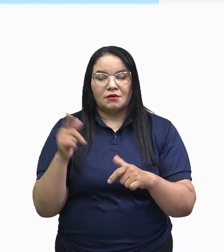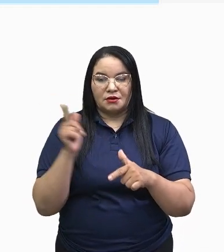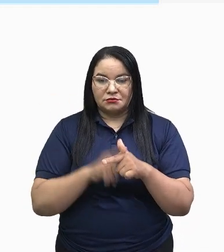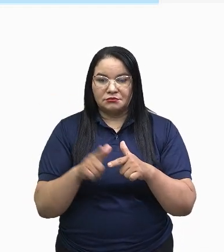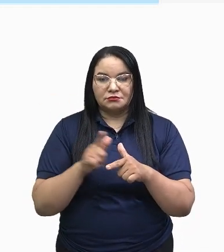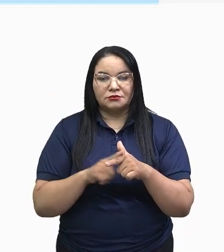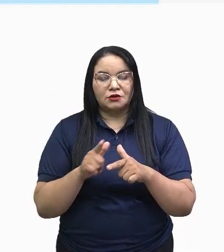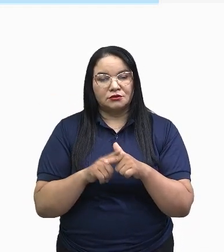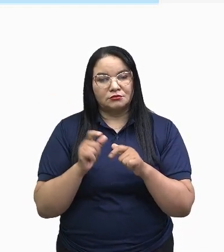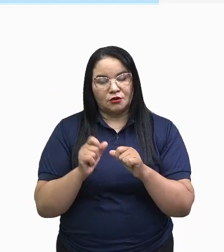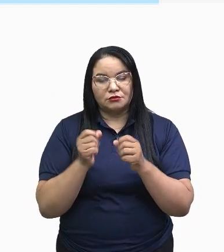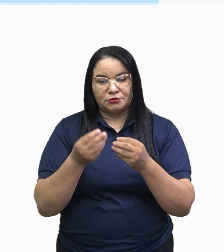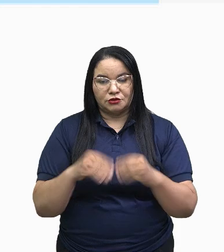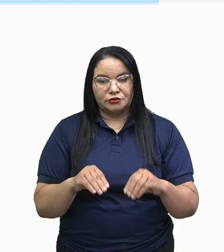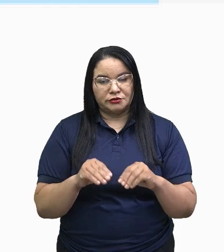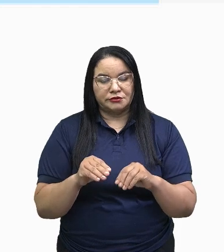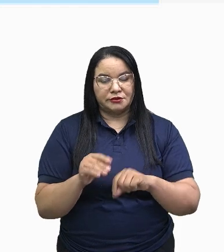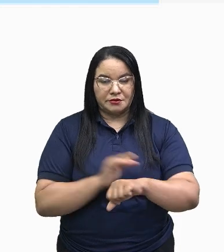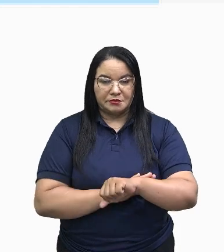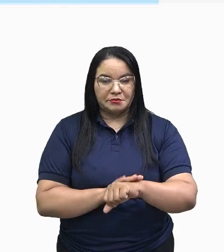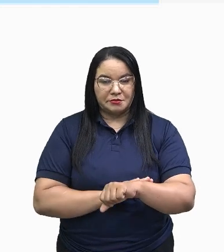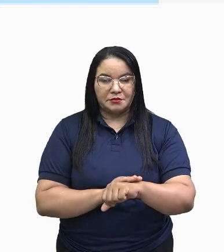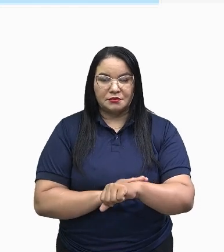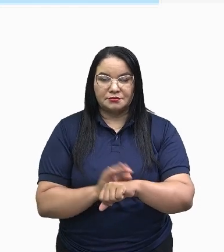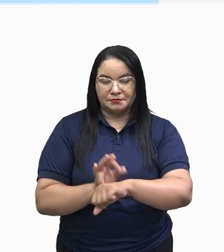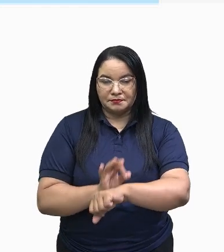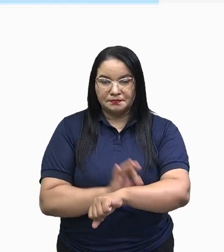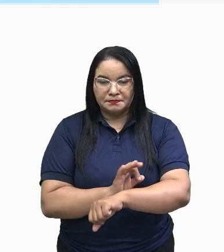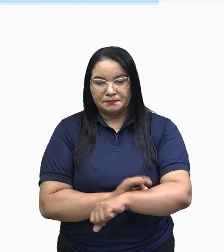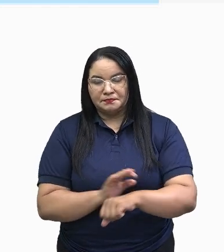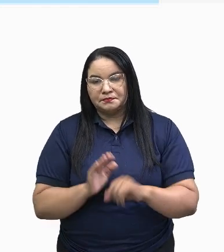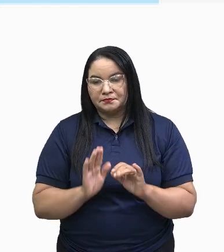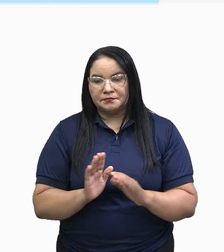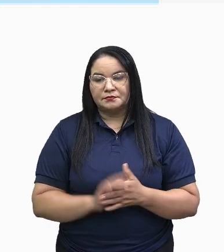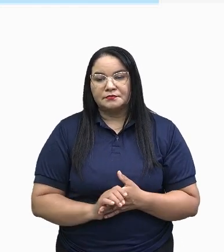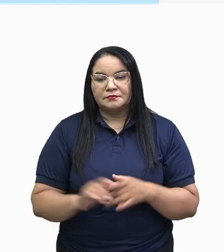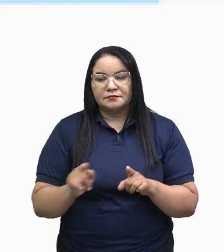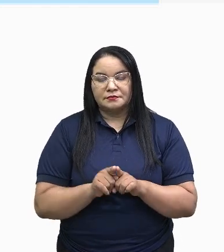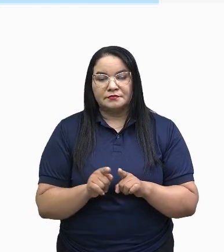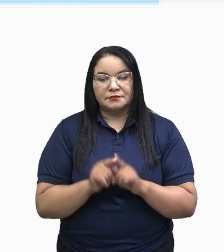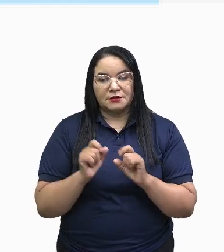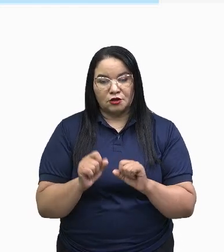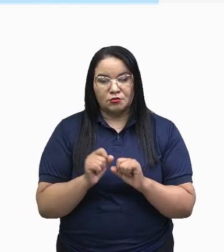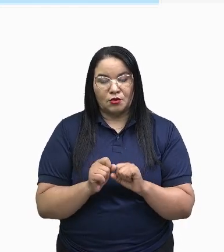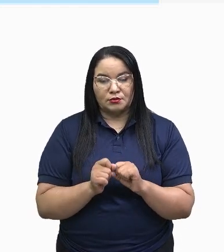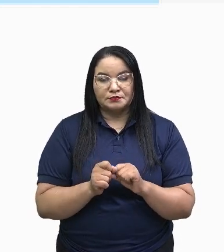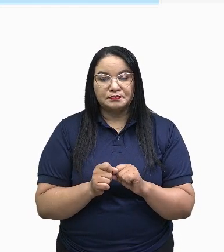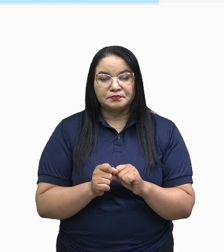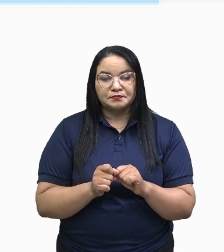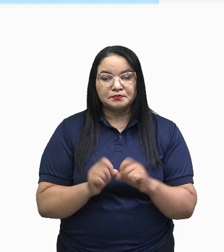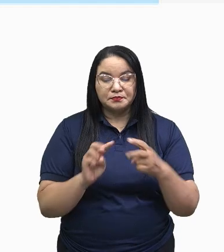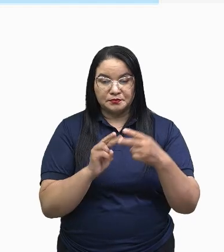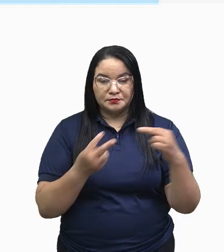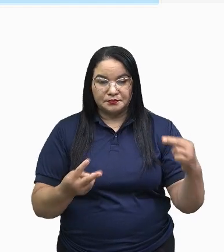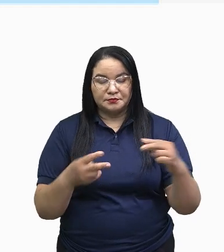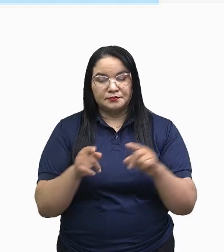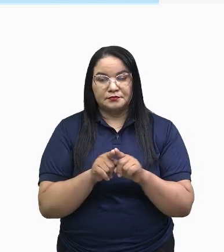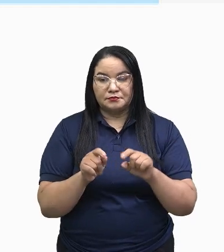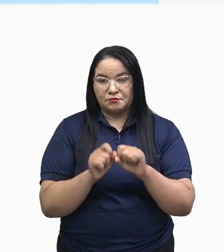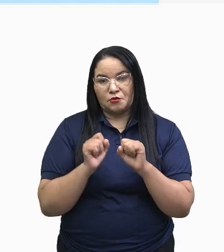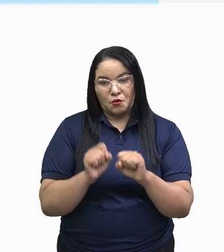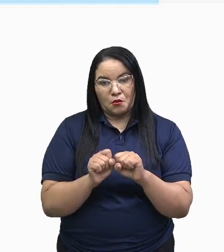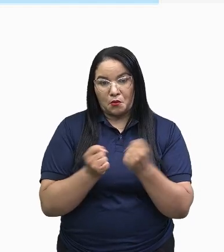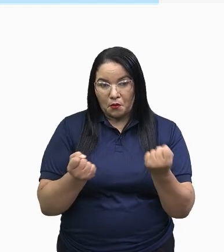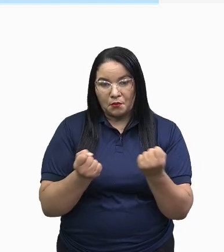você tivesse, né, desenvolvesse essa queimadura. Ela pode romper ligações do DNA e ela é a